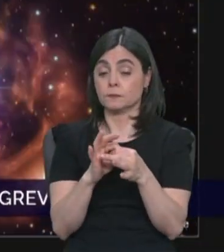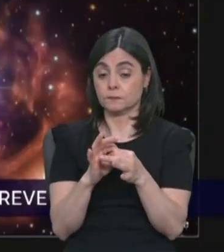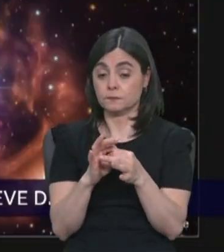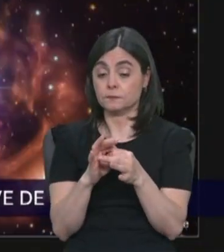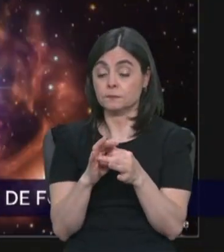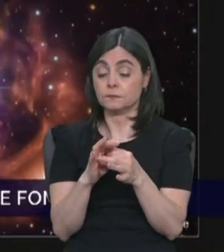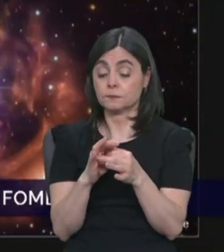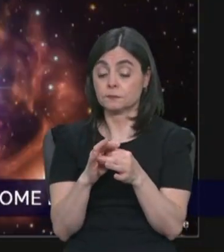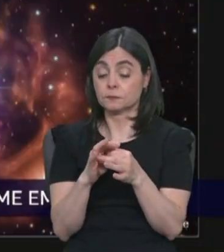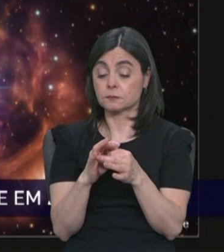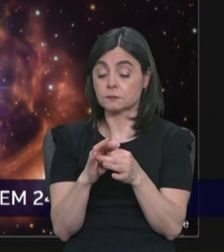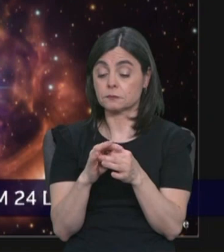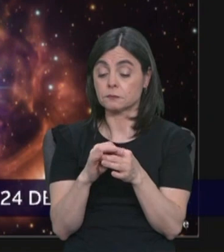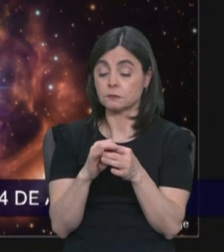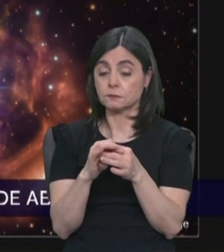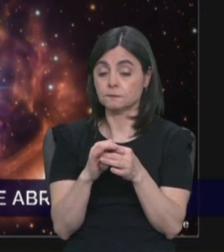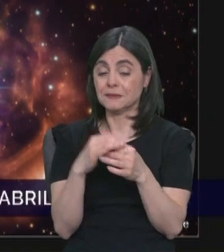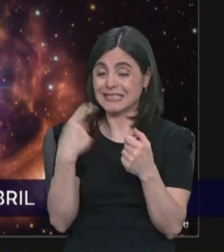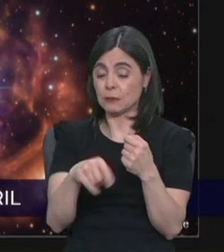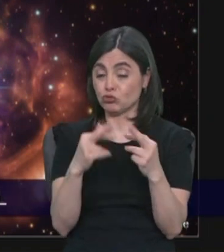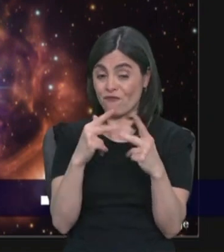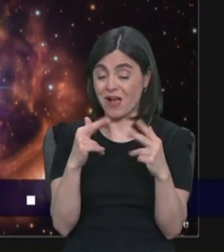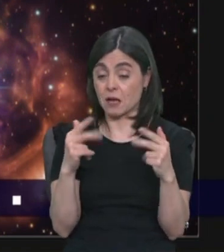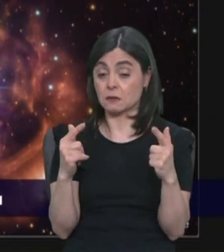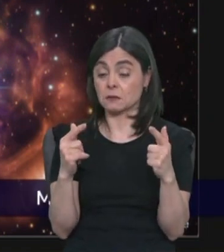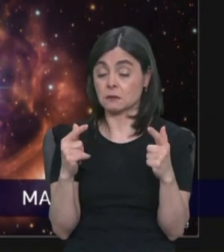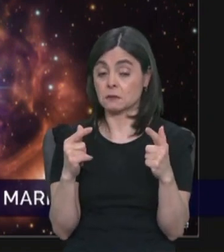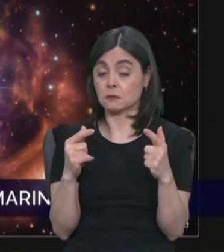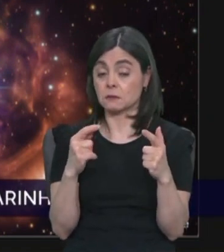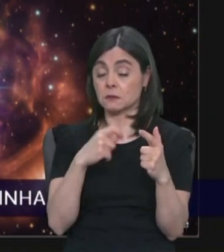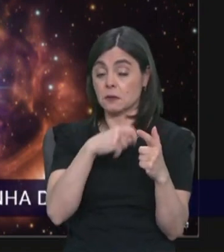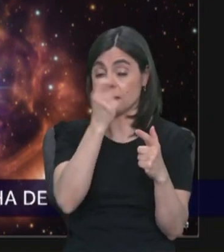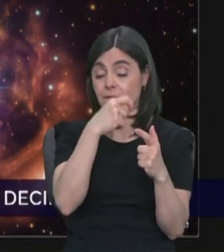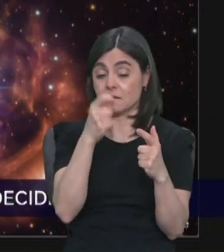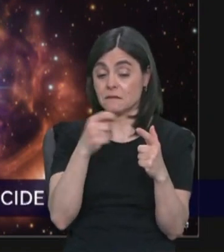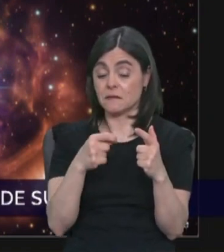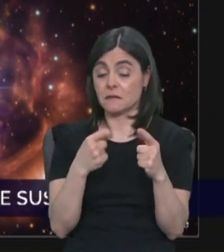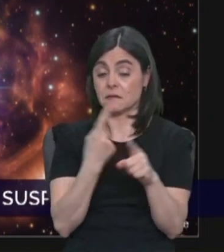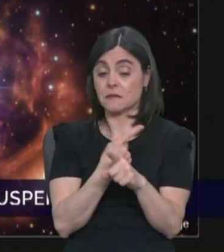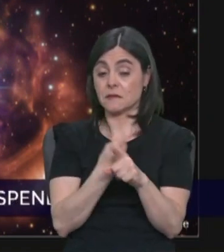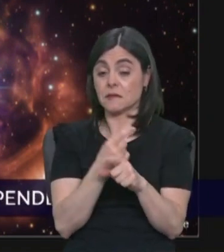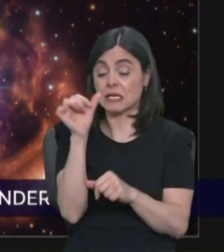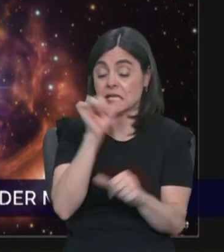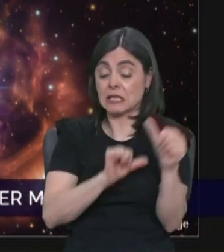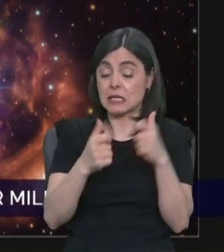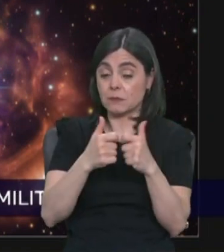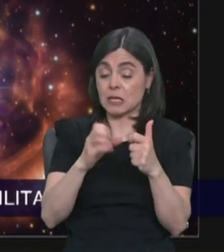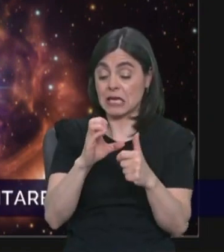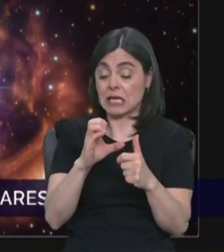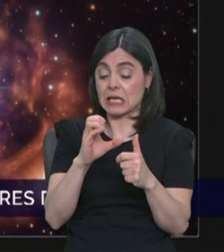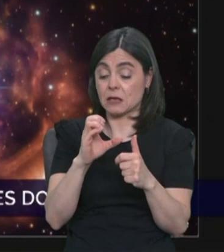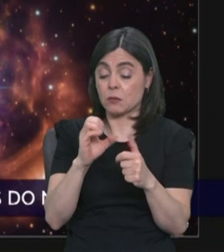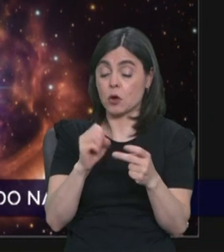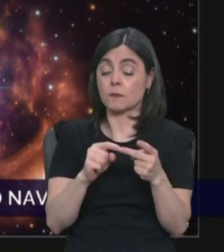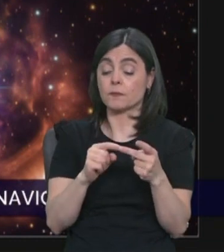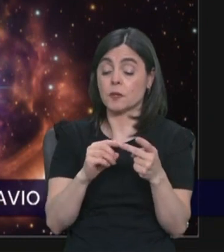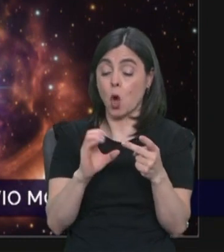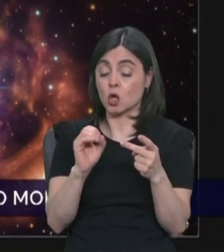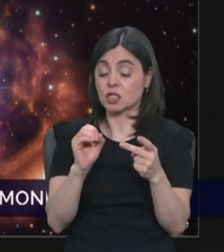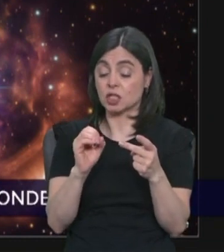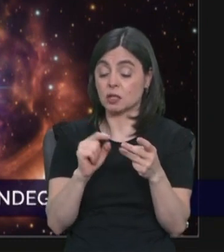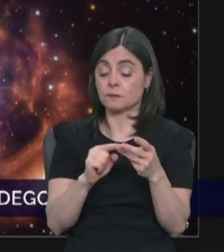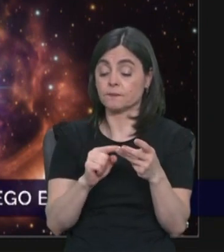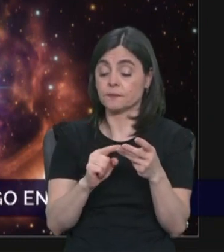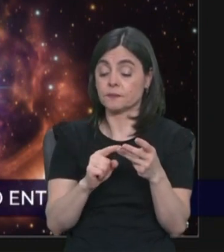fundirem-se, nós temos também ali toda uma série de traços de elementos químicos, como o carbono, o oxigênio e o azoto,